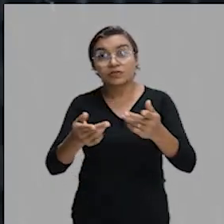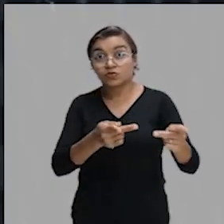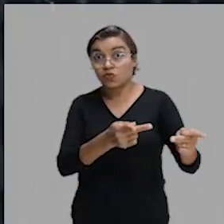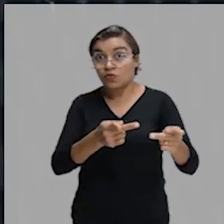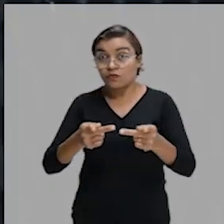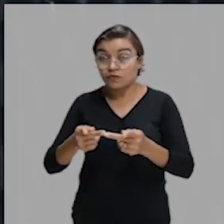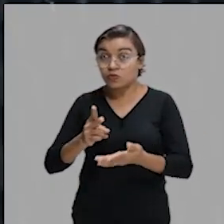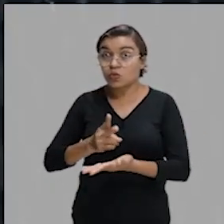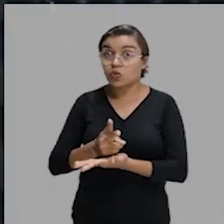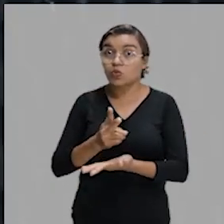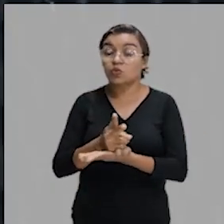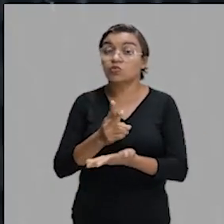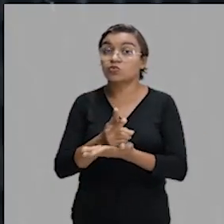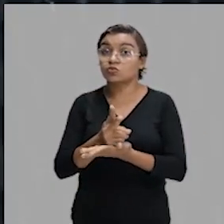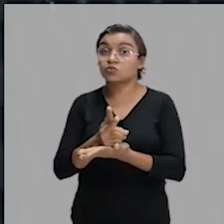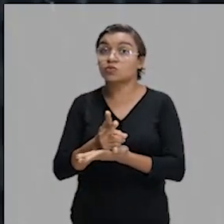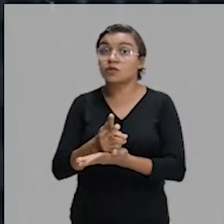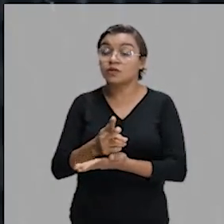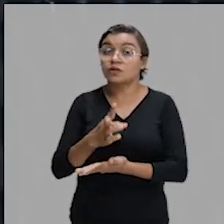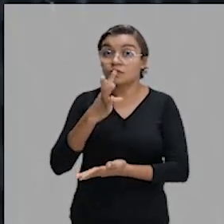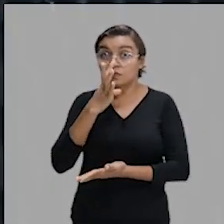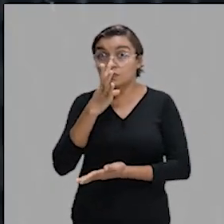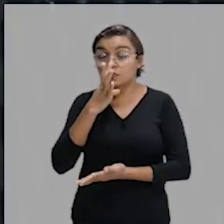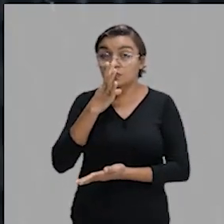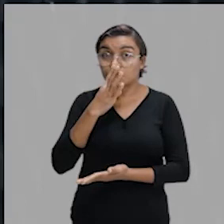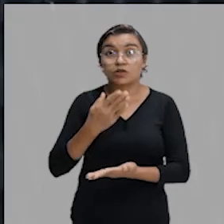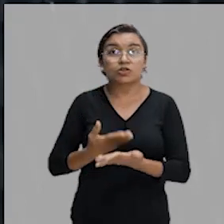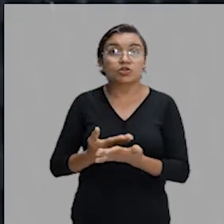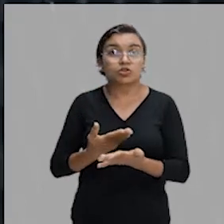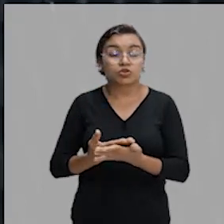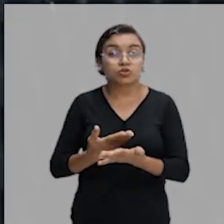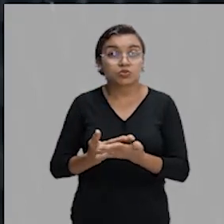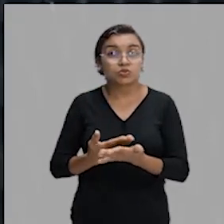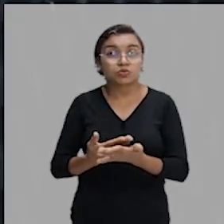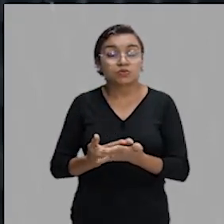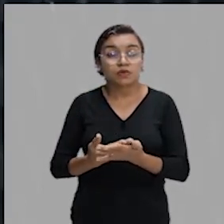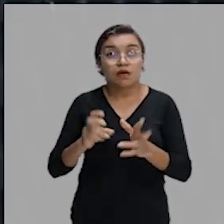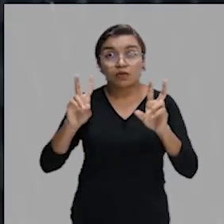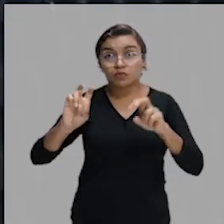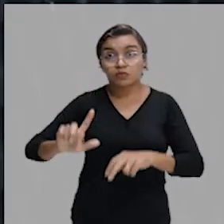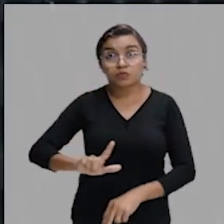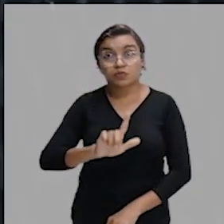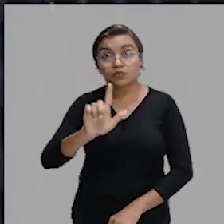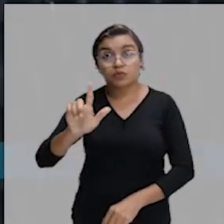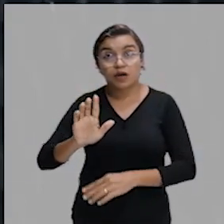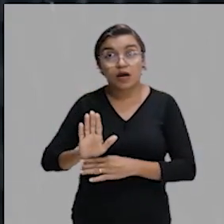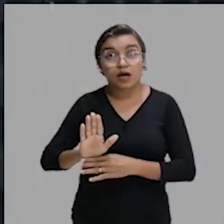vocês continuarem acompanhando as nossas aulas sobre lógica, que pode te ajudar muito em várias